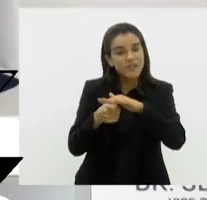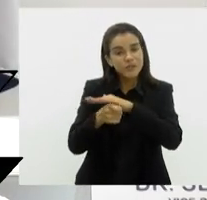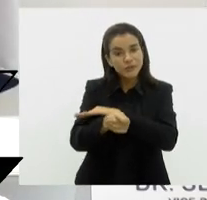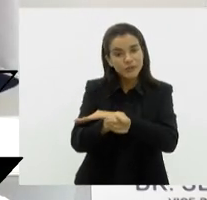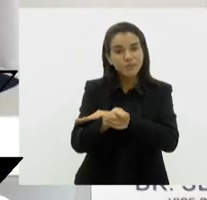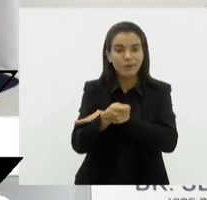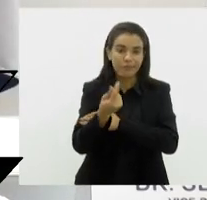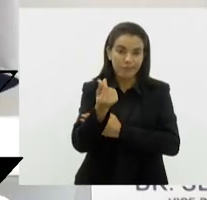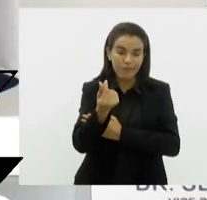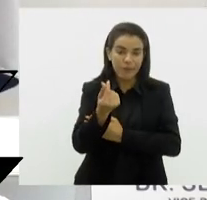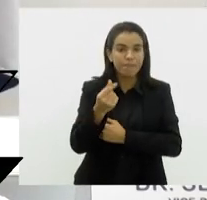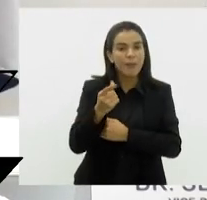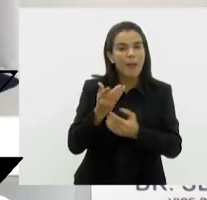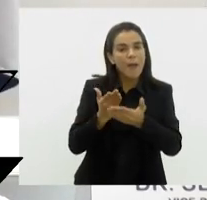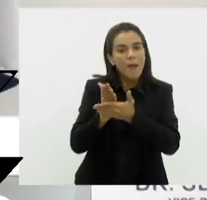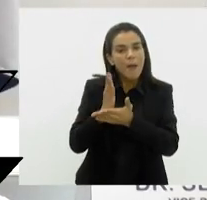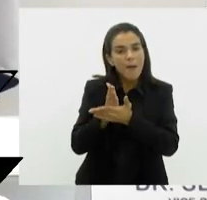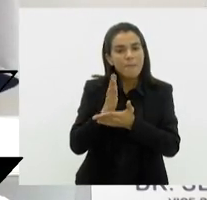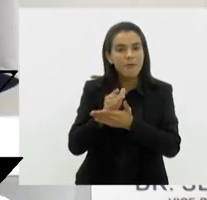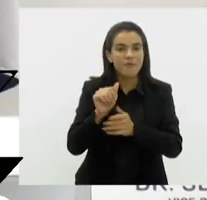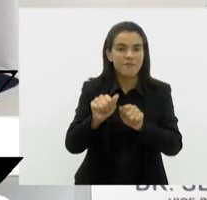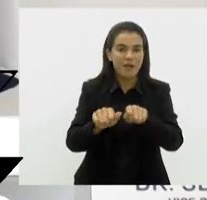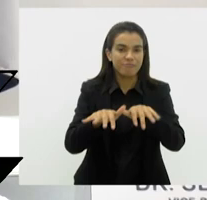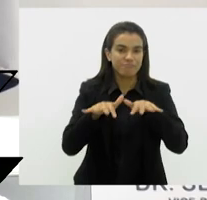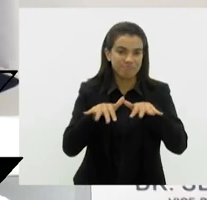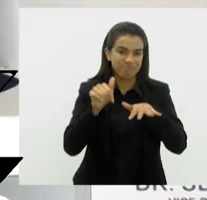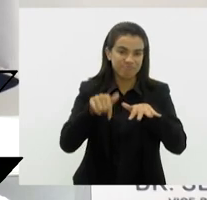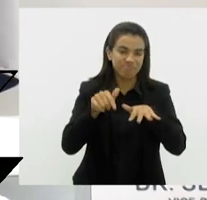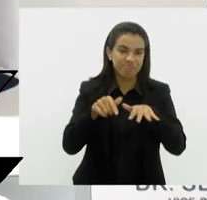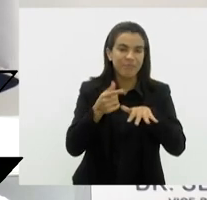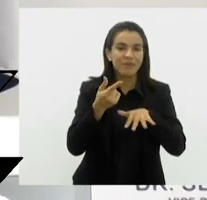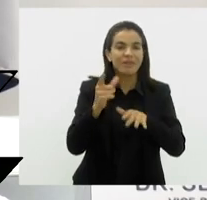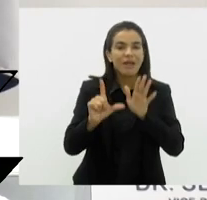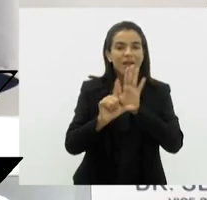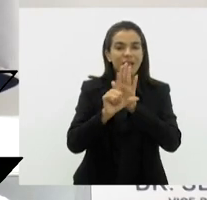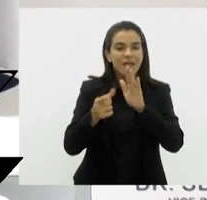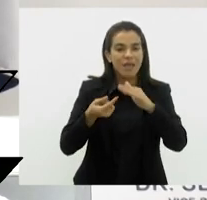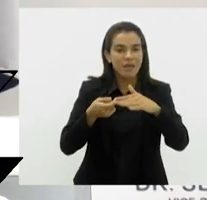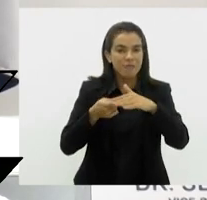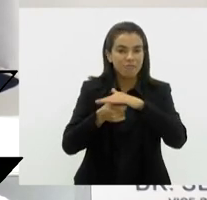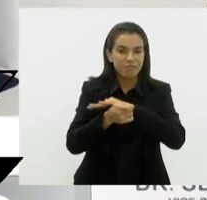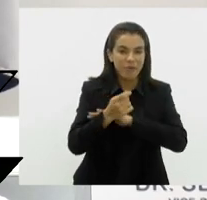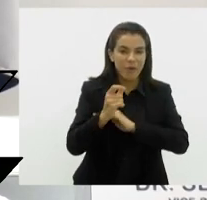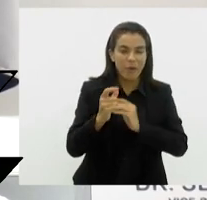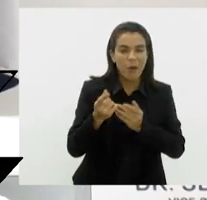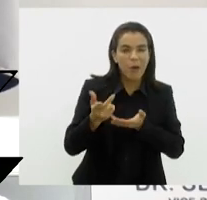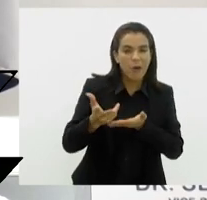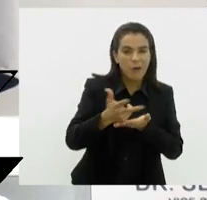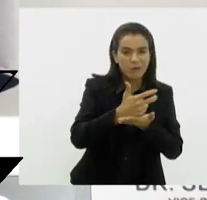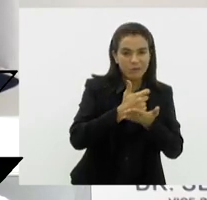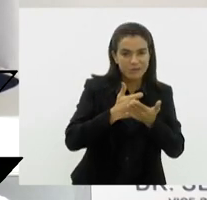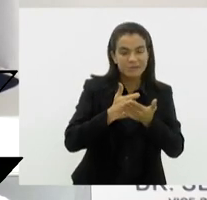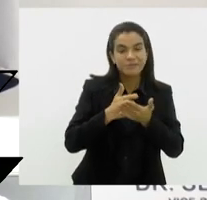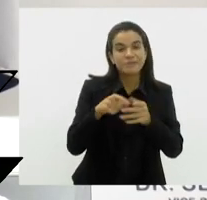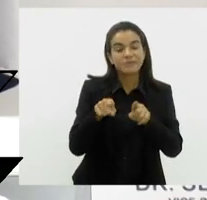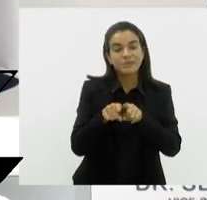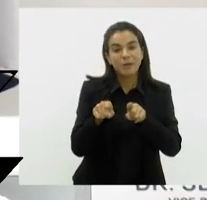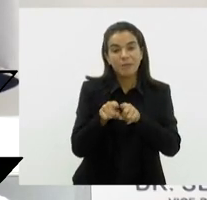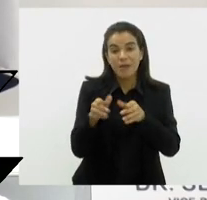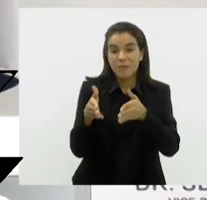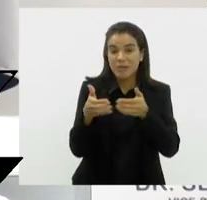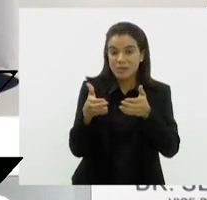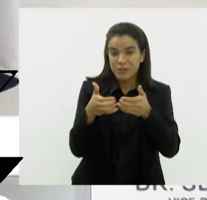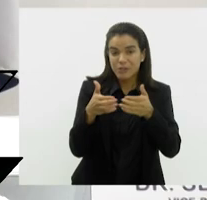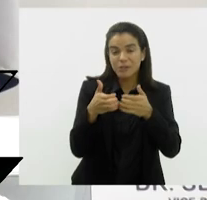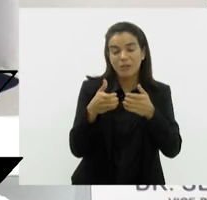de itens aprovados nessa Assembleia na lei orçamentária. Então está feito o convite, como há também uma solicitação da Comissão